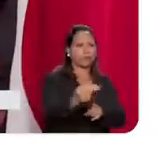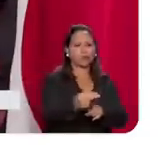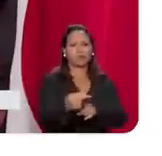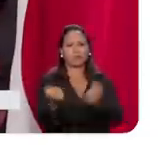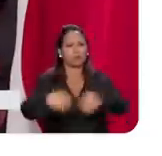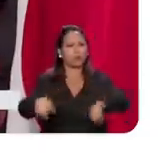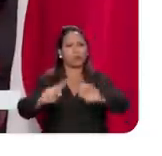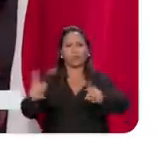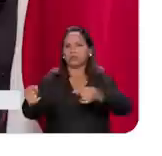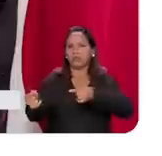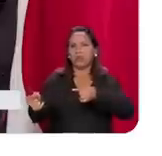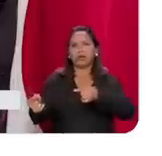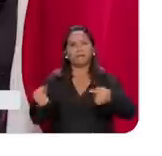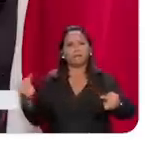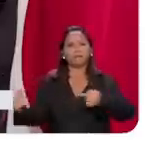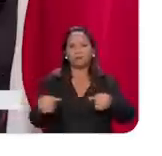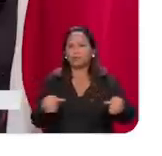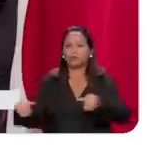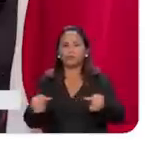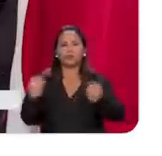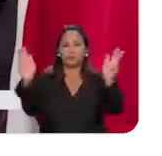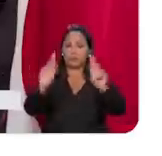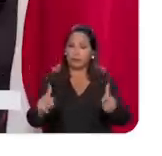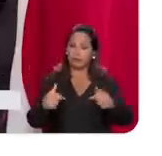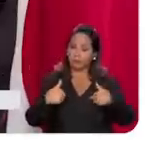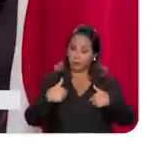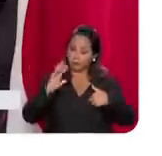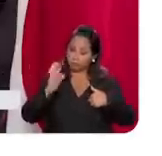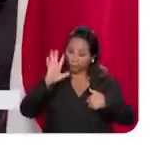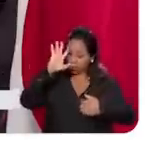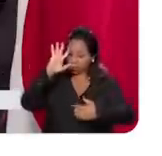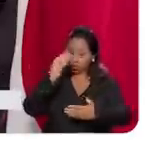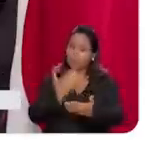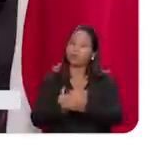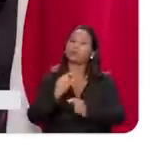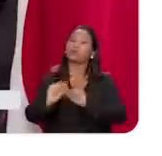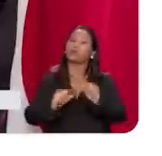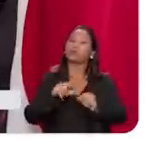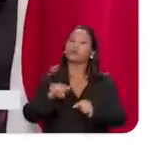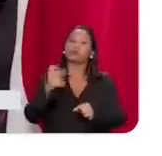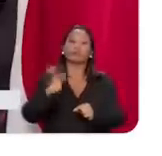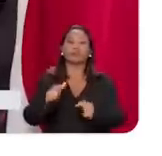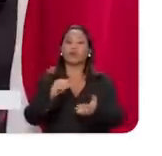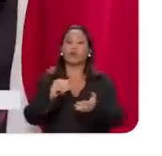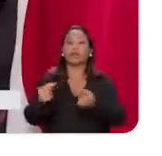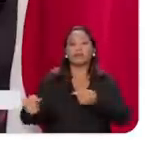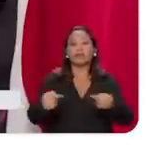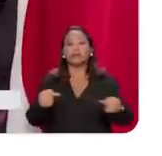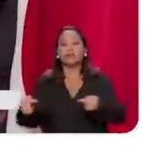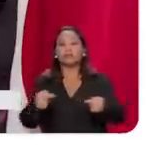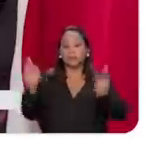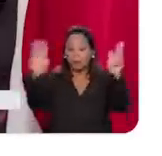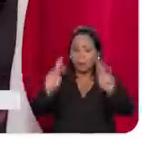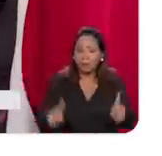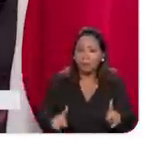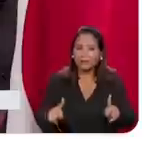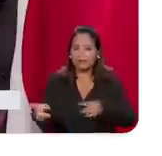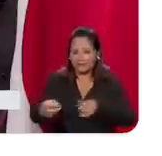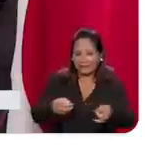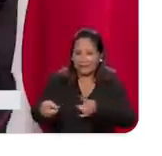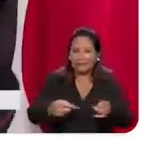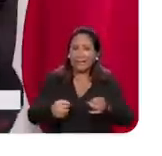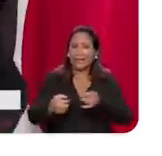com Estados Unidos com baile daqui a pouco o Brasil vai tomar as sanções também no lombo fica vendo hein